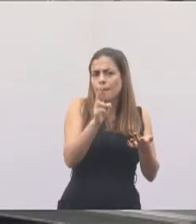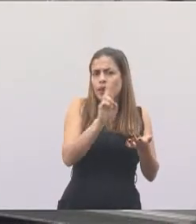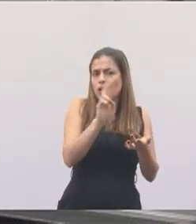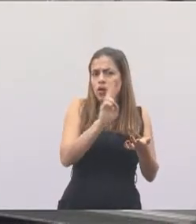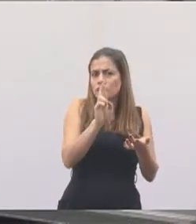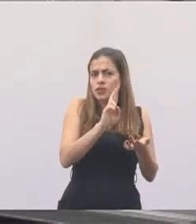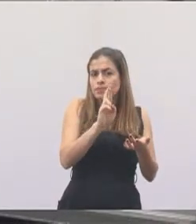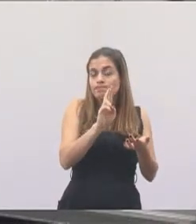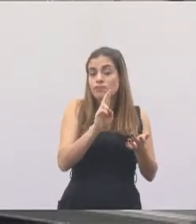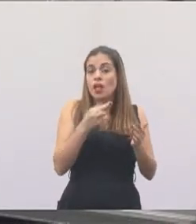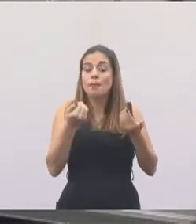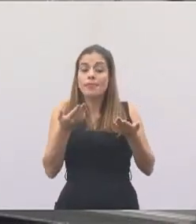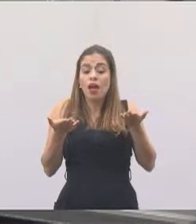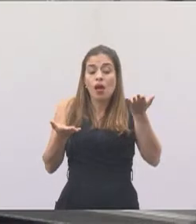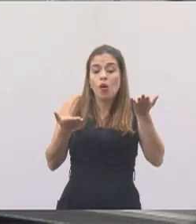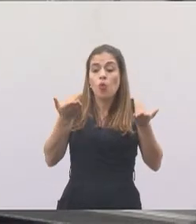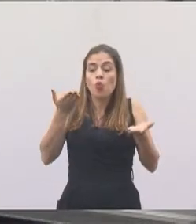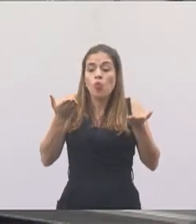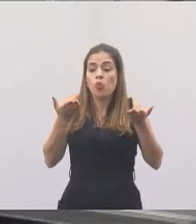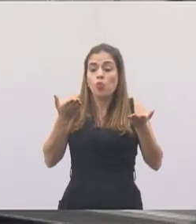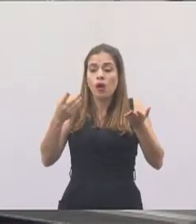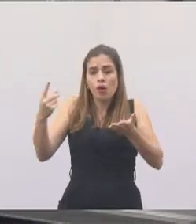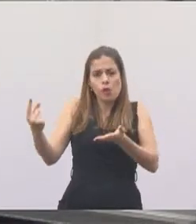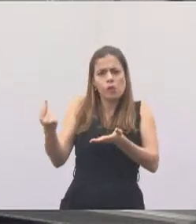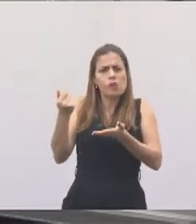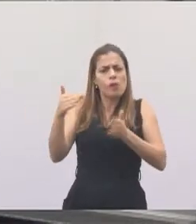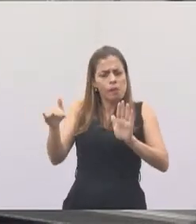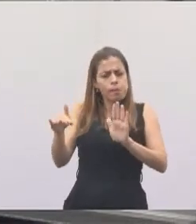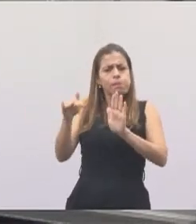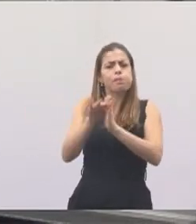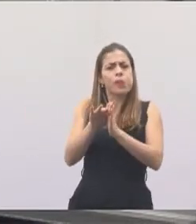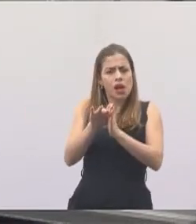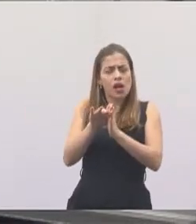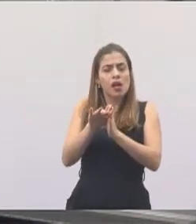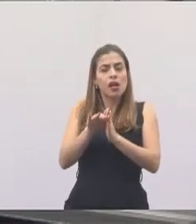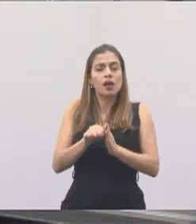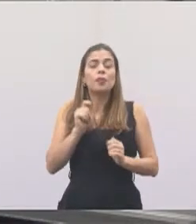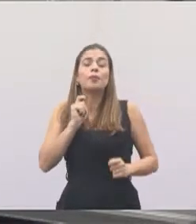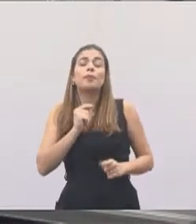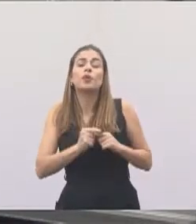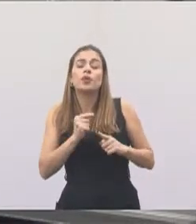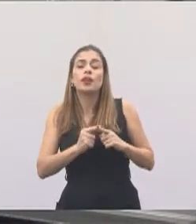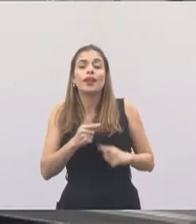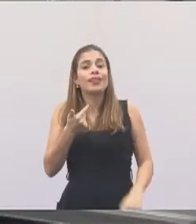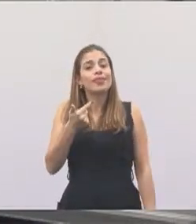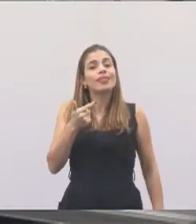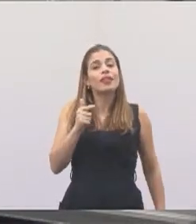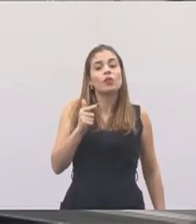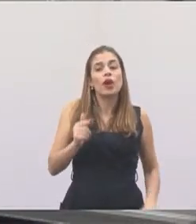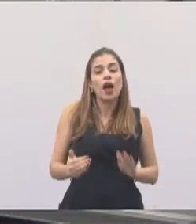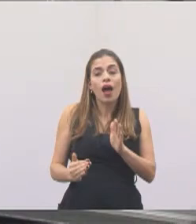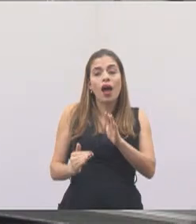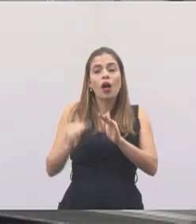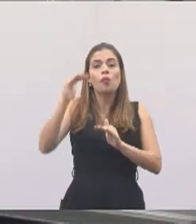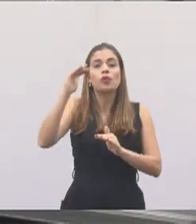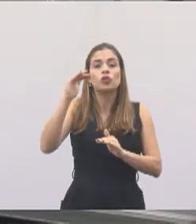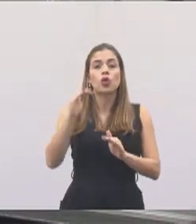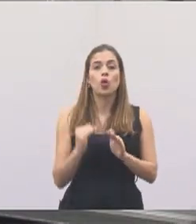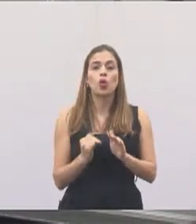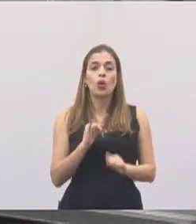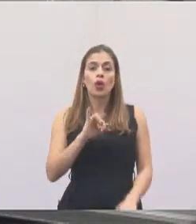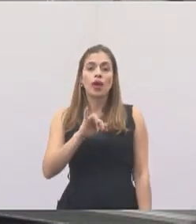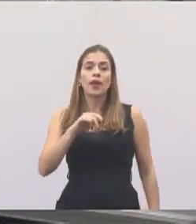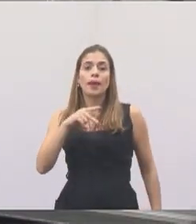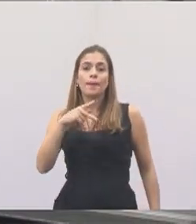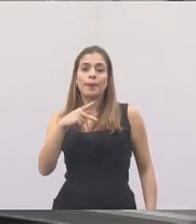balança que a conta vai chegar pelo fato da gente não ter aumentado o IPTU.